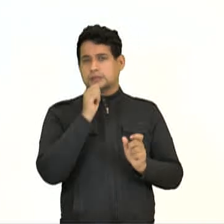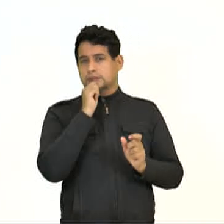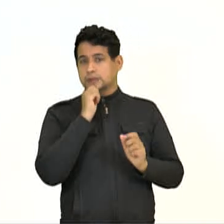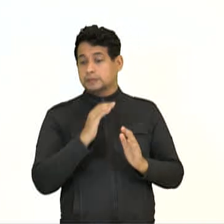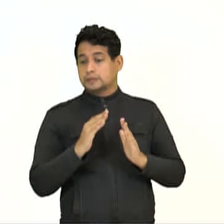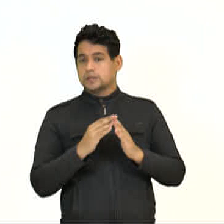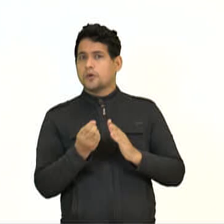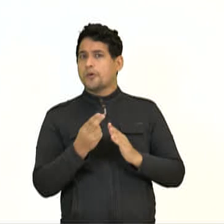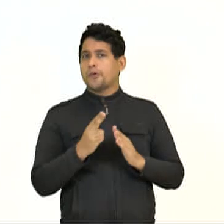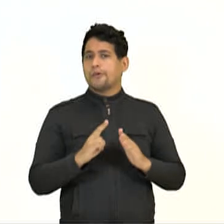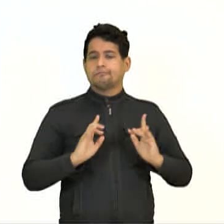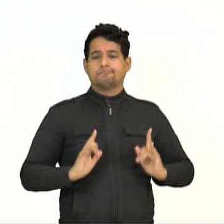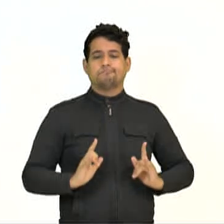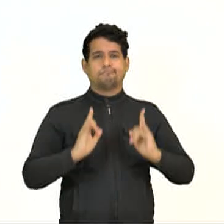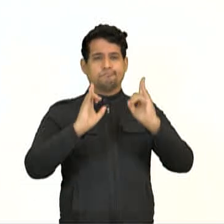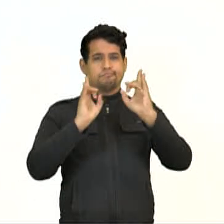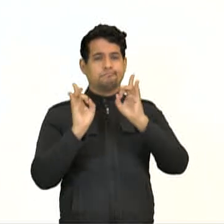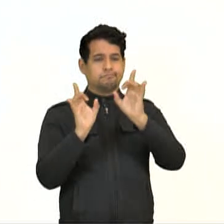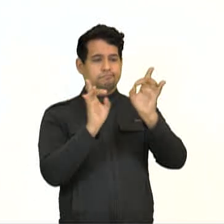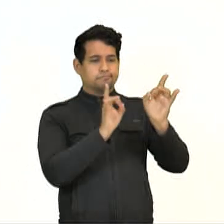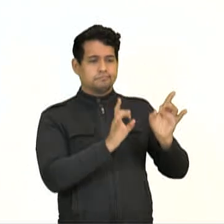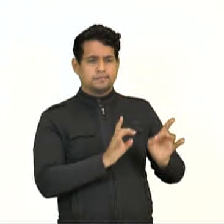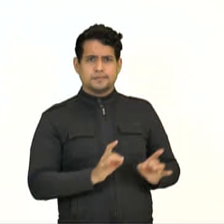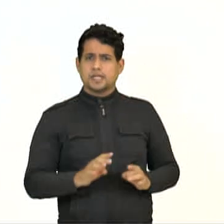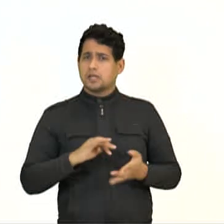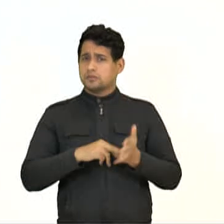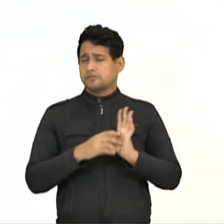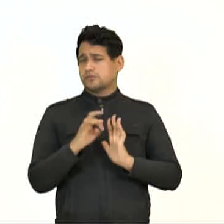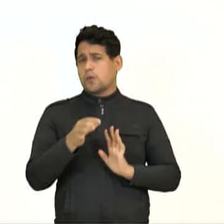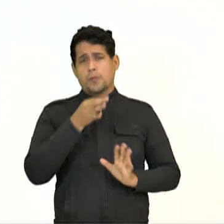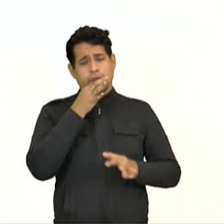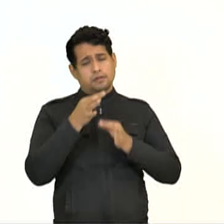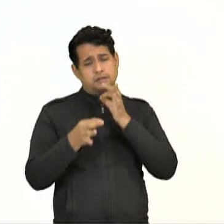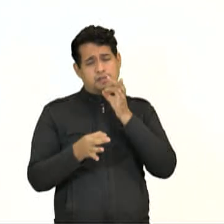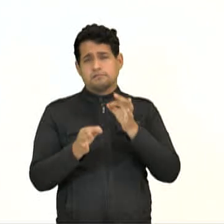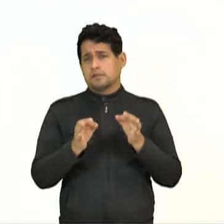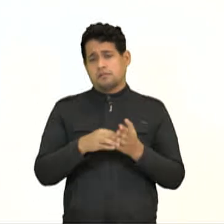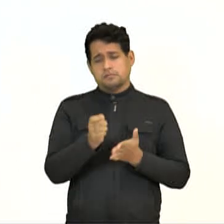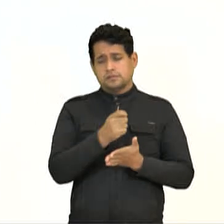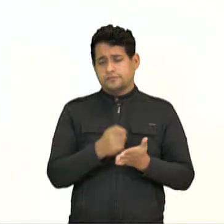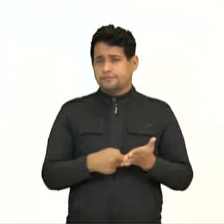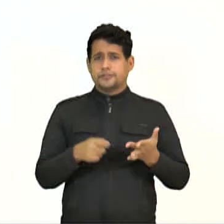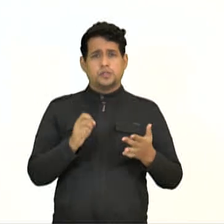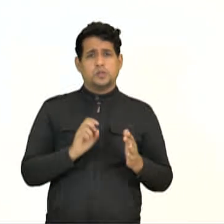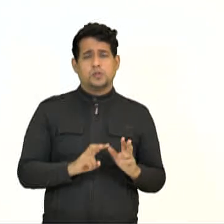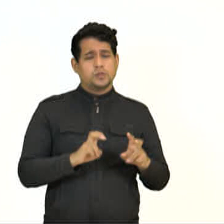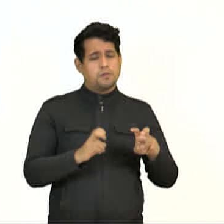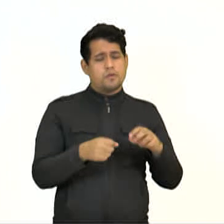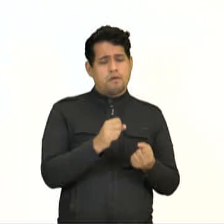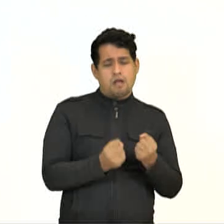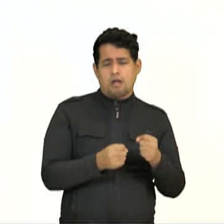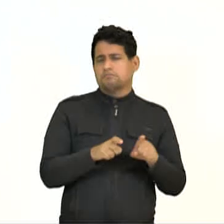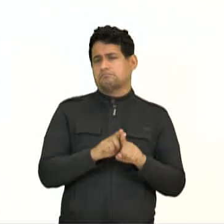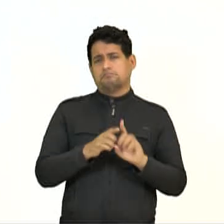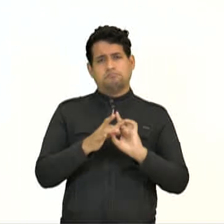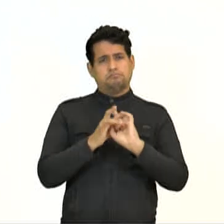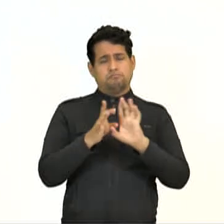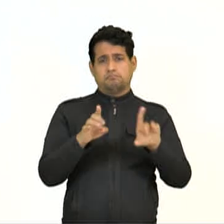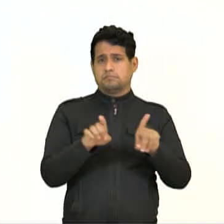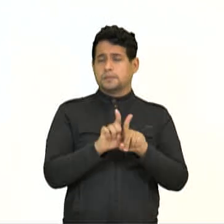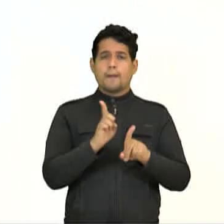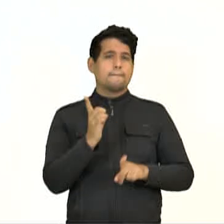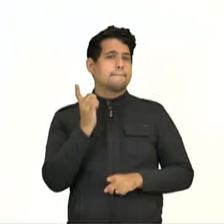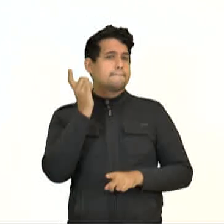ou um apartamento para venda. Aqui, na verdade, é uma sugestão, tá? Se você quiser colocar sobre um carro, fica a teu critério. Então, você